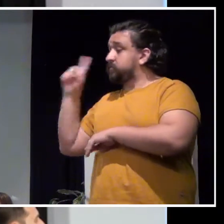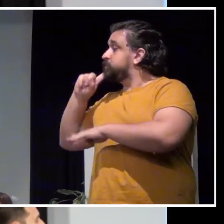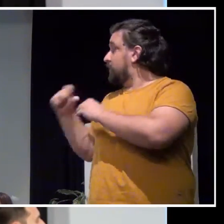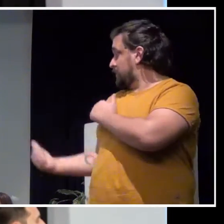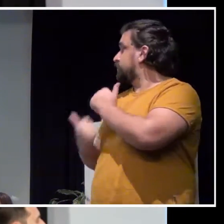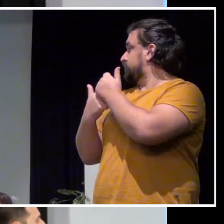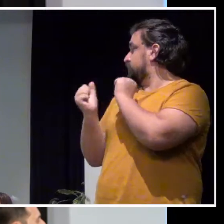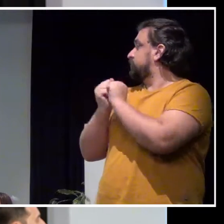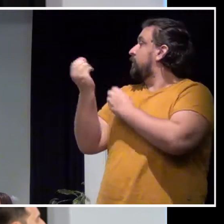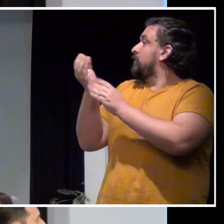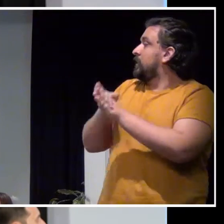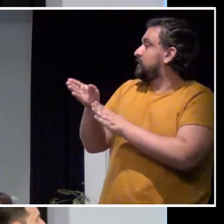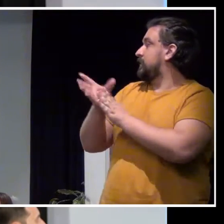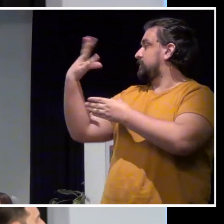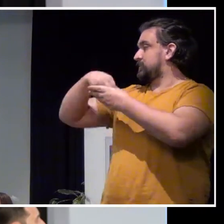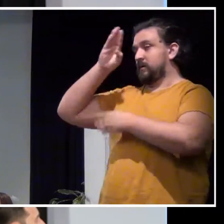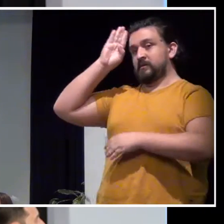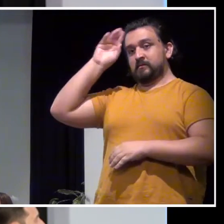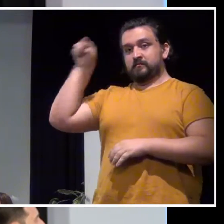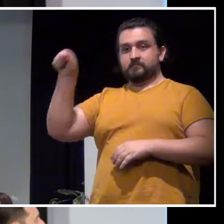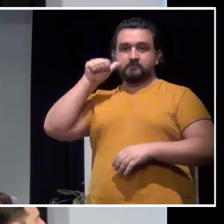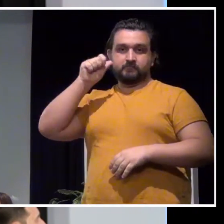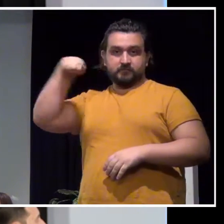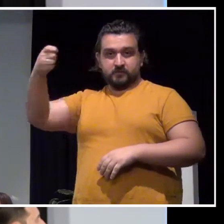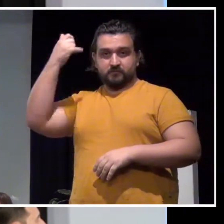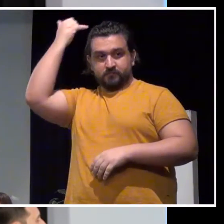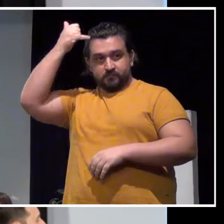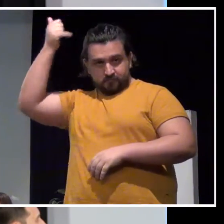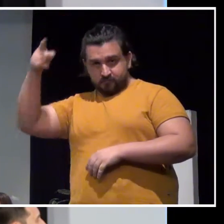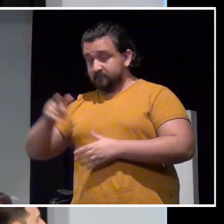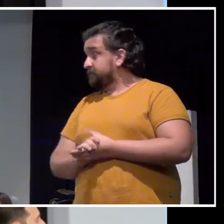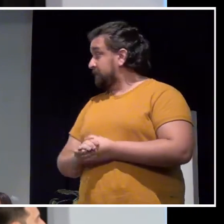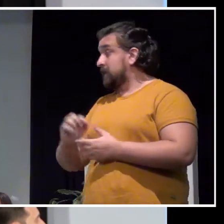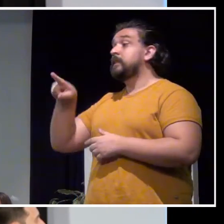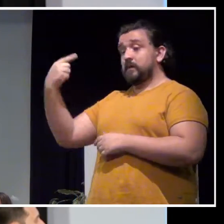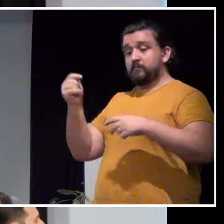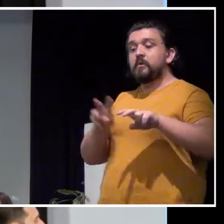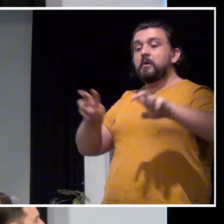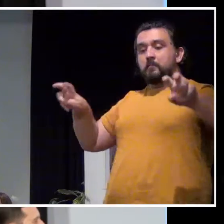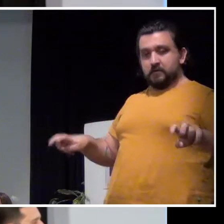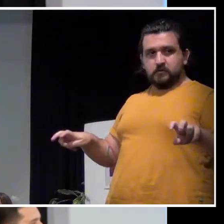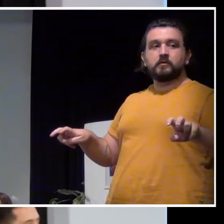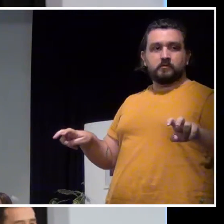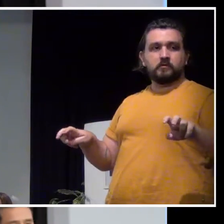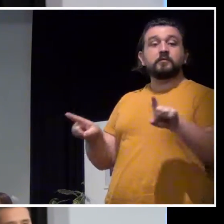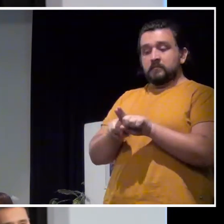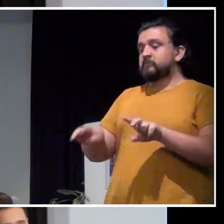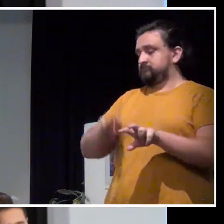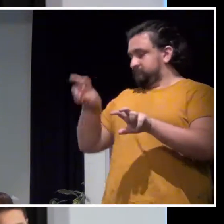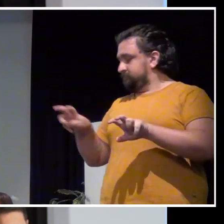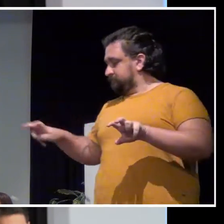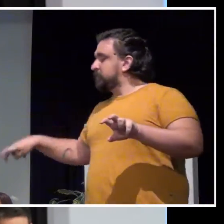início da orientação acadêmica dessa aluna. Depois, a banca examinadora recebeu uma outra professora